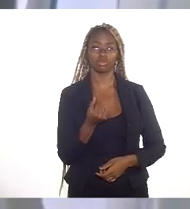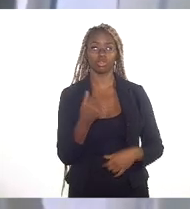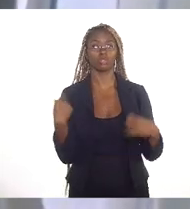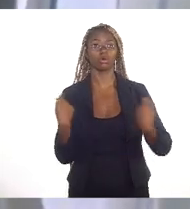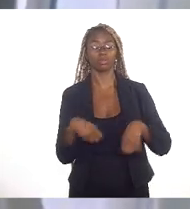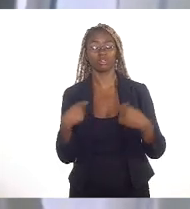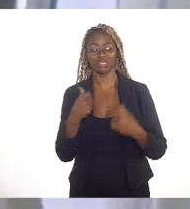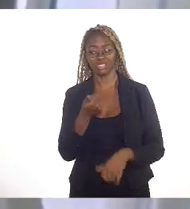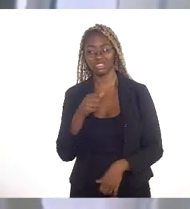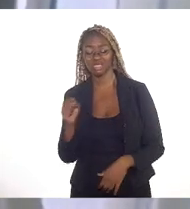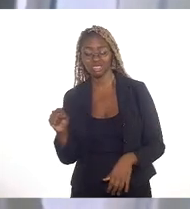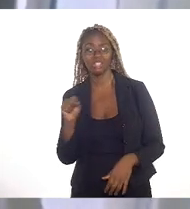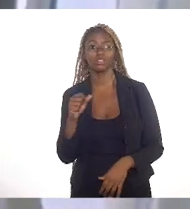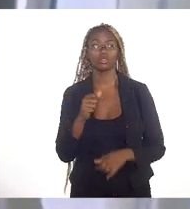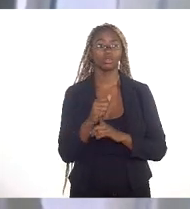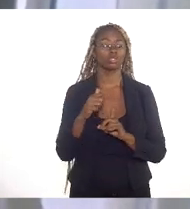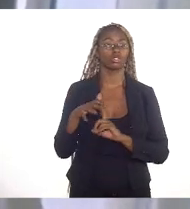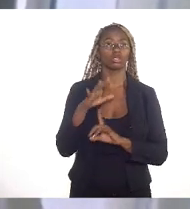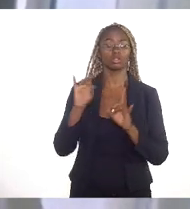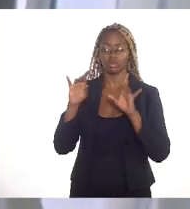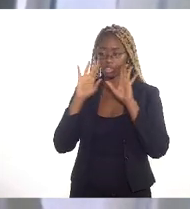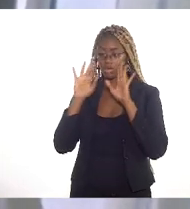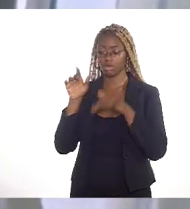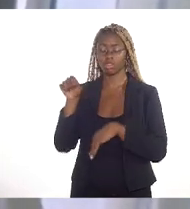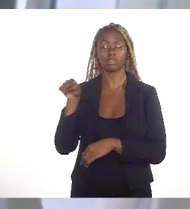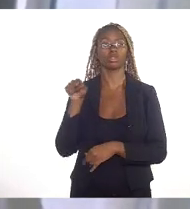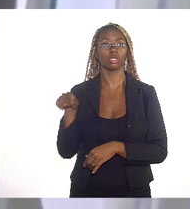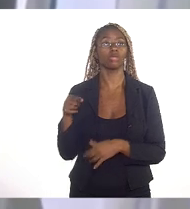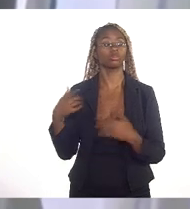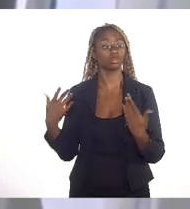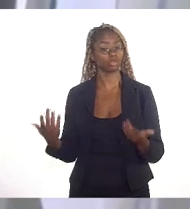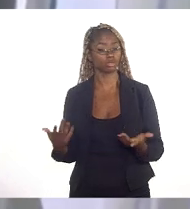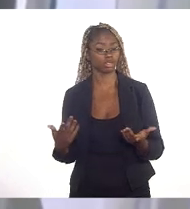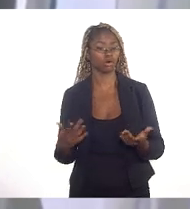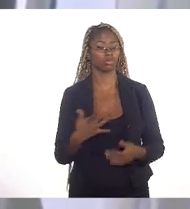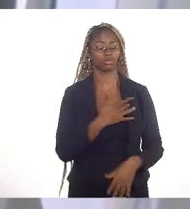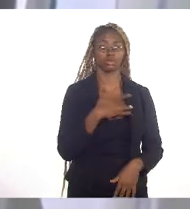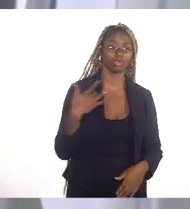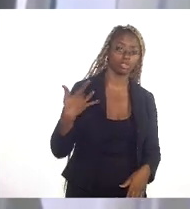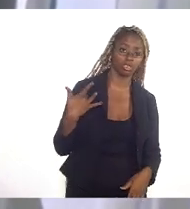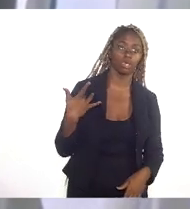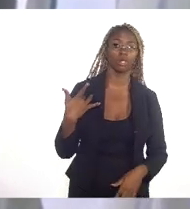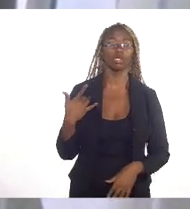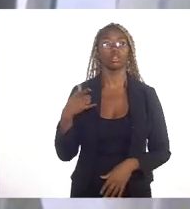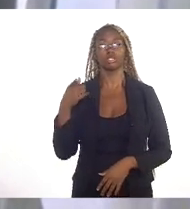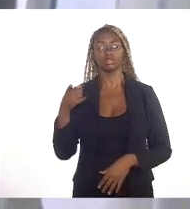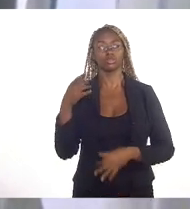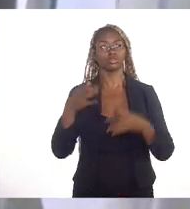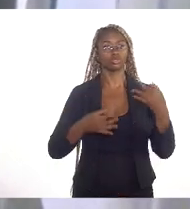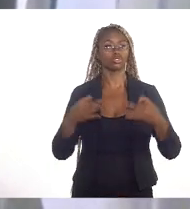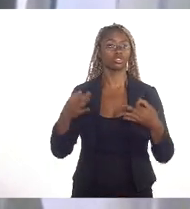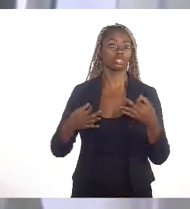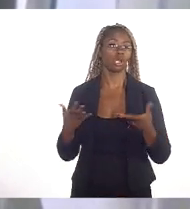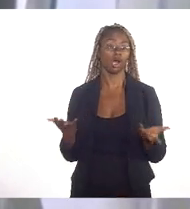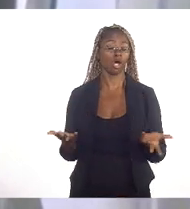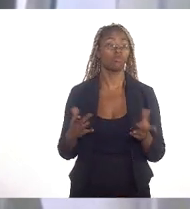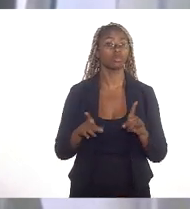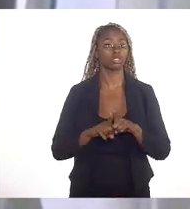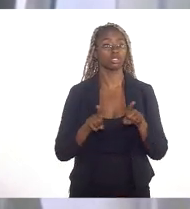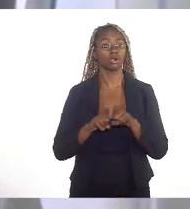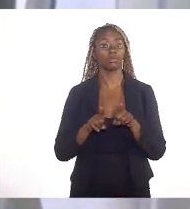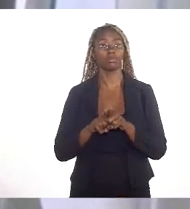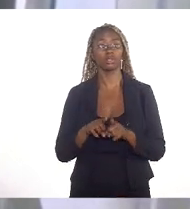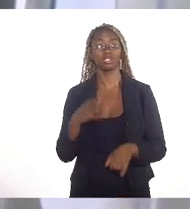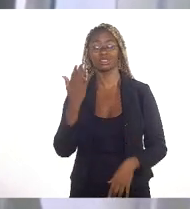dependem de uma assistência social especializada nesse caso, tanto do ponto de vista sanitário quanto do ponto de vista judicial. E, por último, a